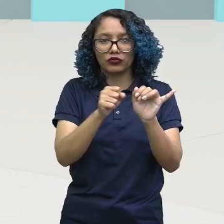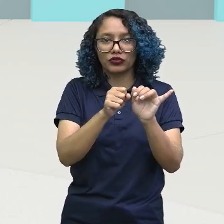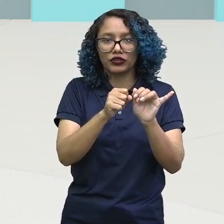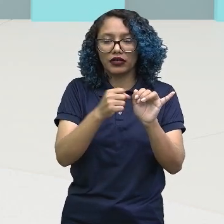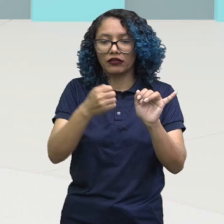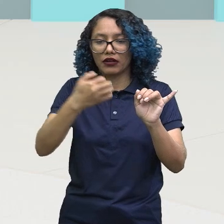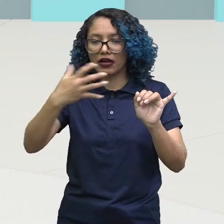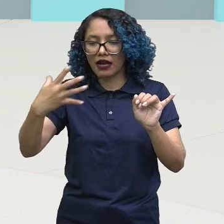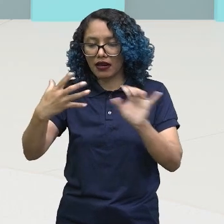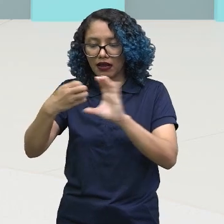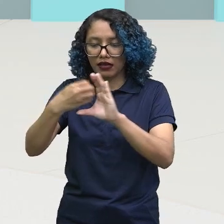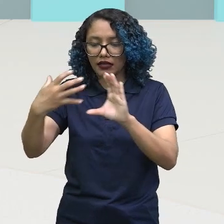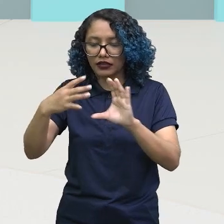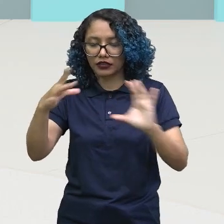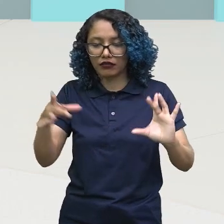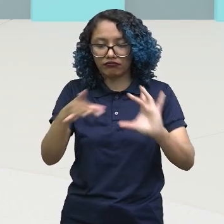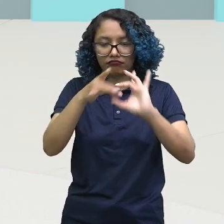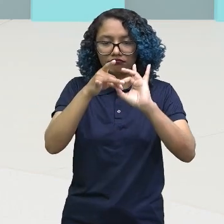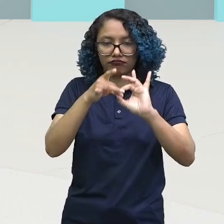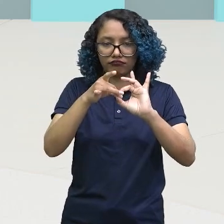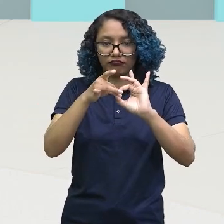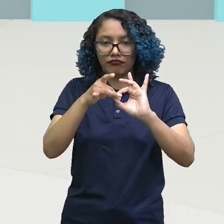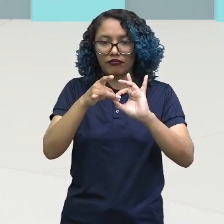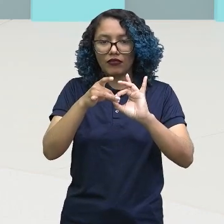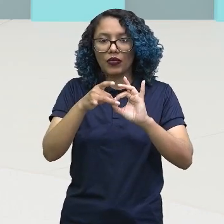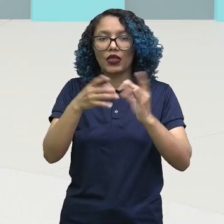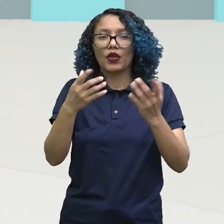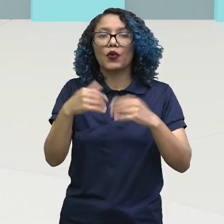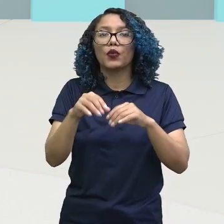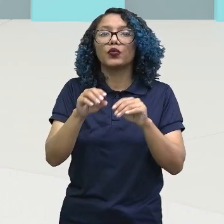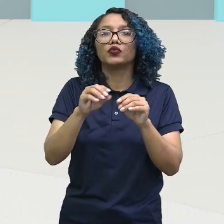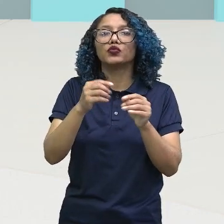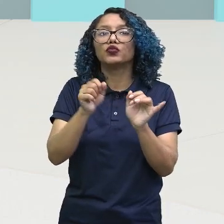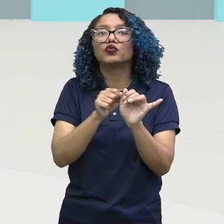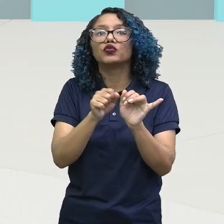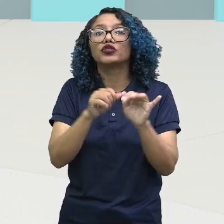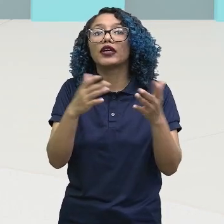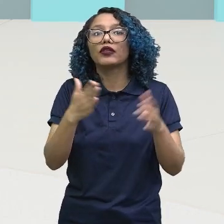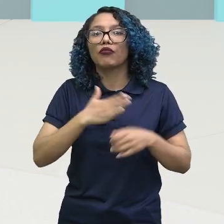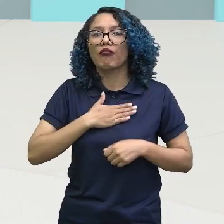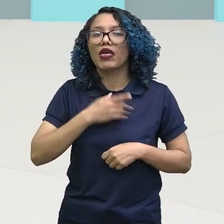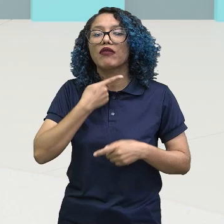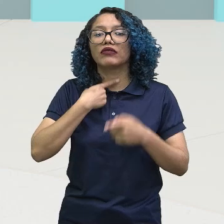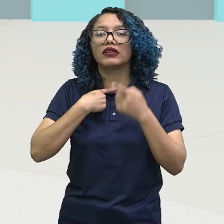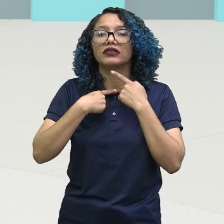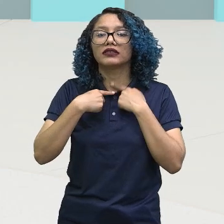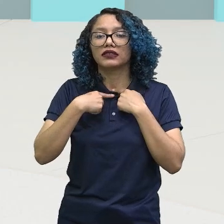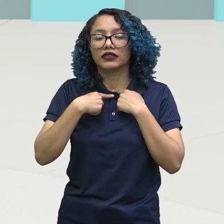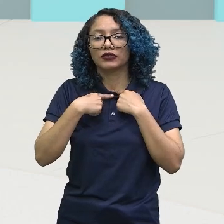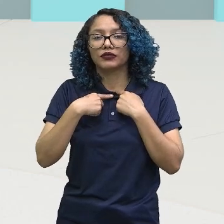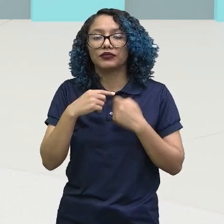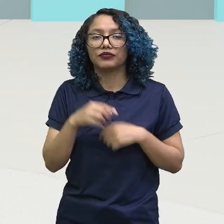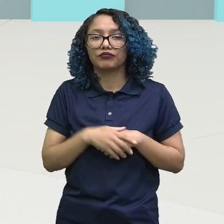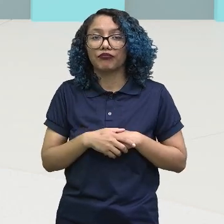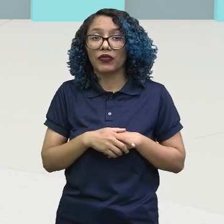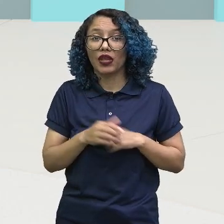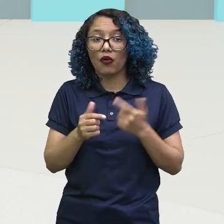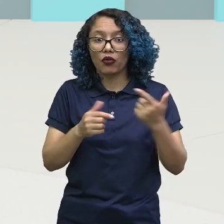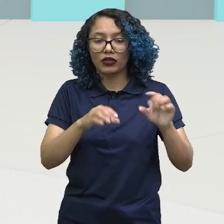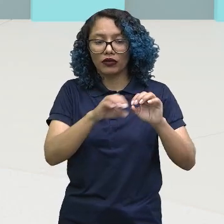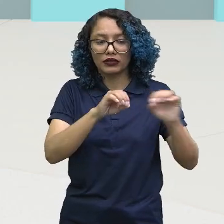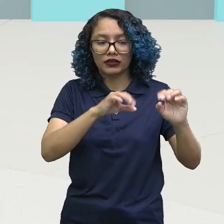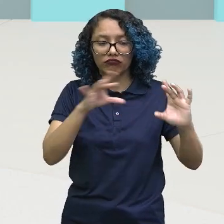sua característica. O sujeito aí é meu desejo. Ele está sendo ligado a outra oração,